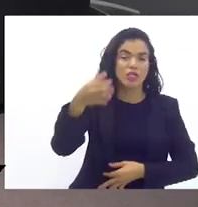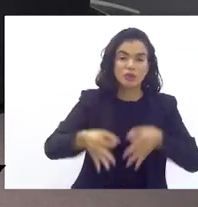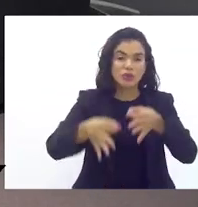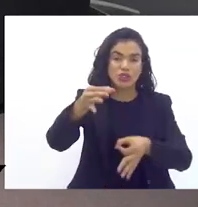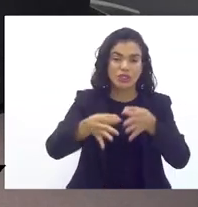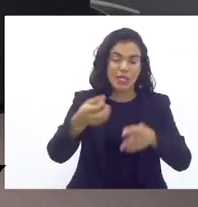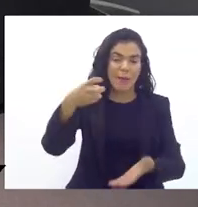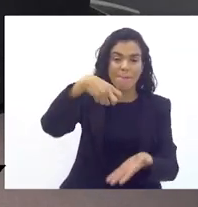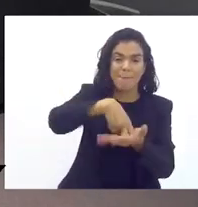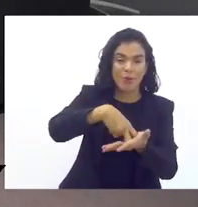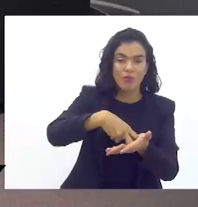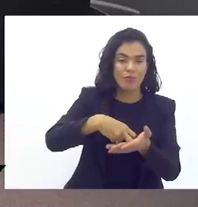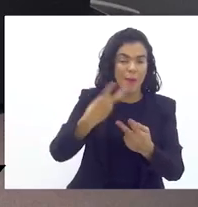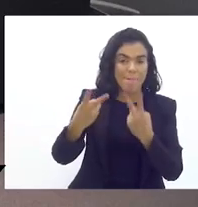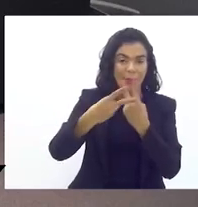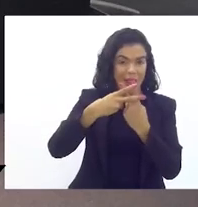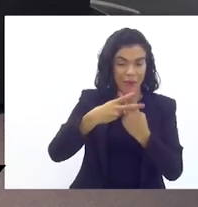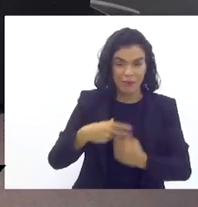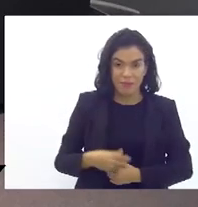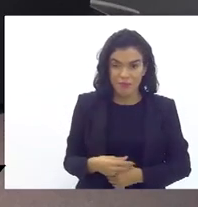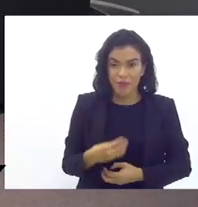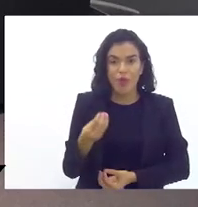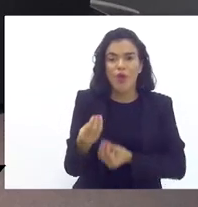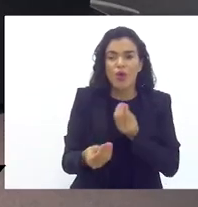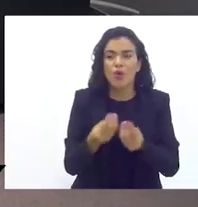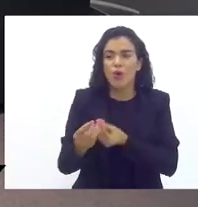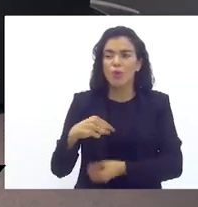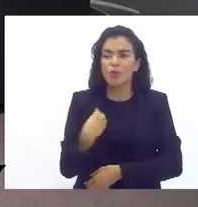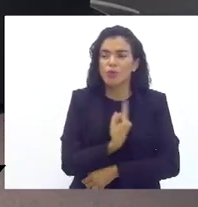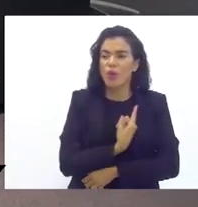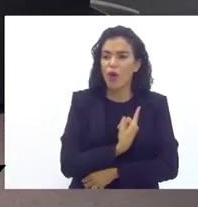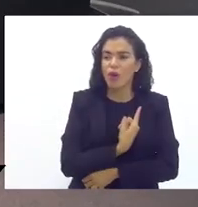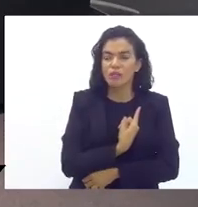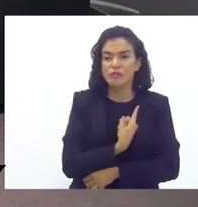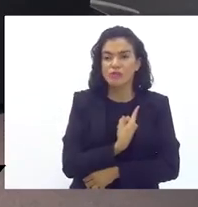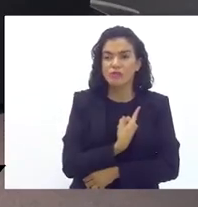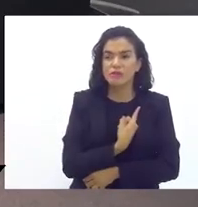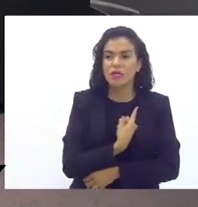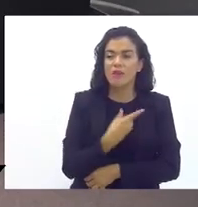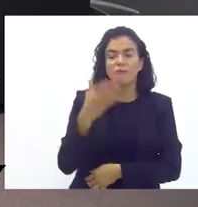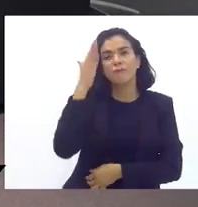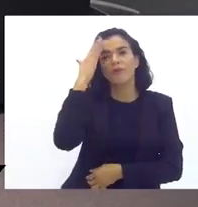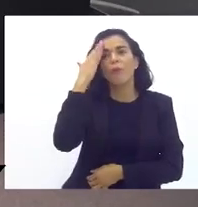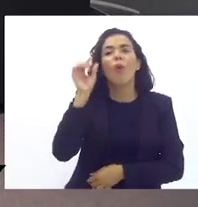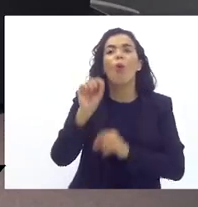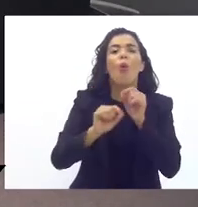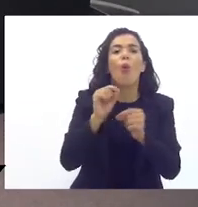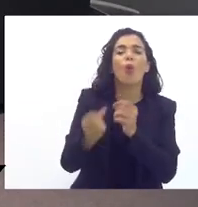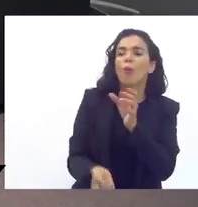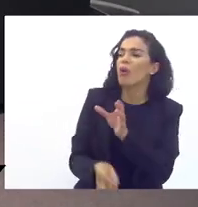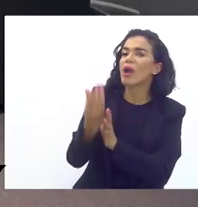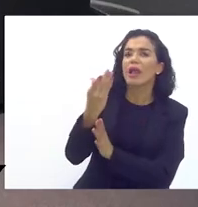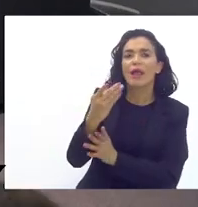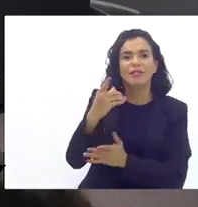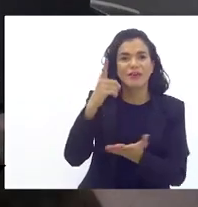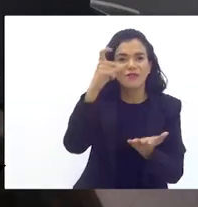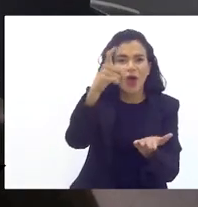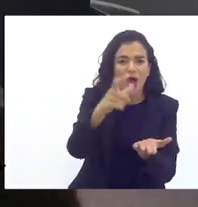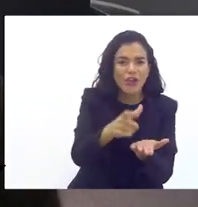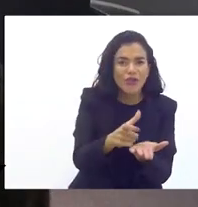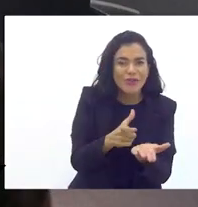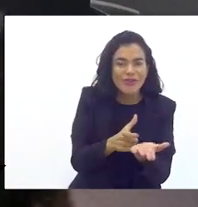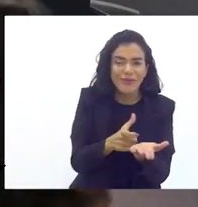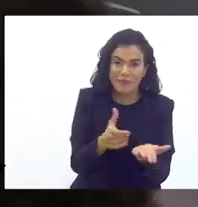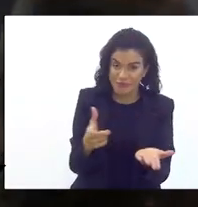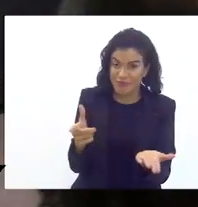Então como vamos primeiro saber o que conta nesse livro da onde vem essas fotos eu acho que isso é importante